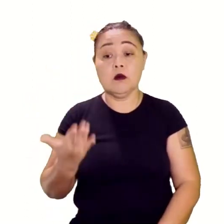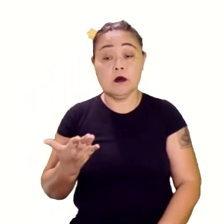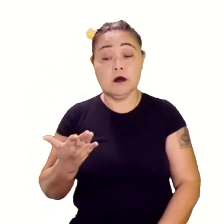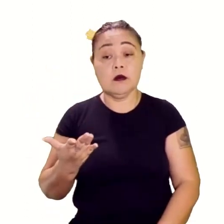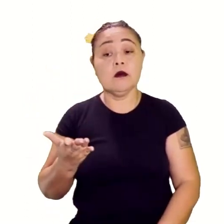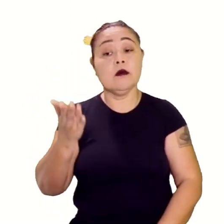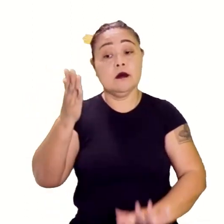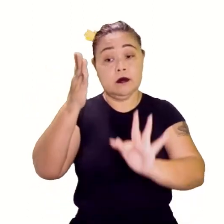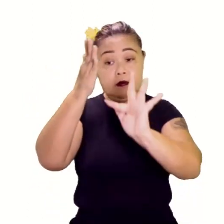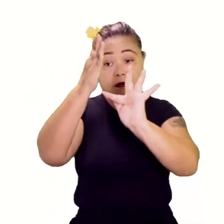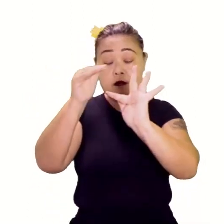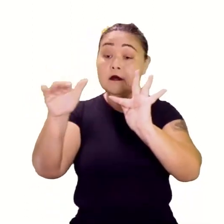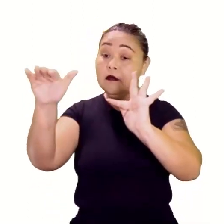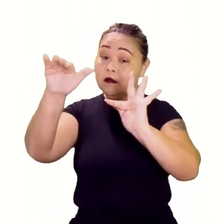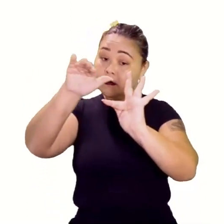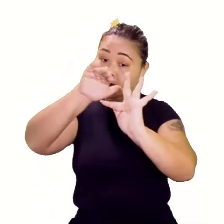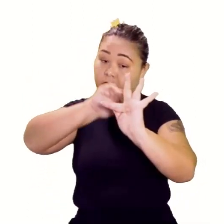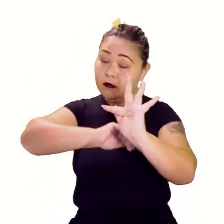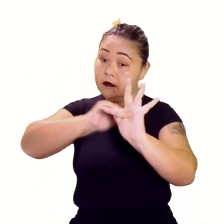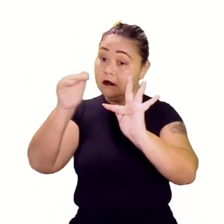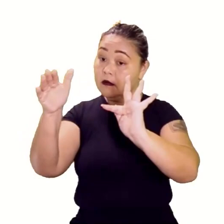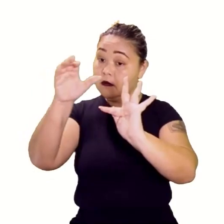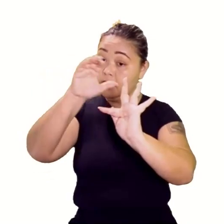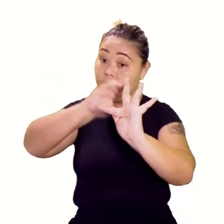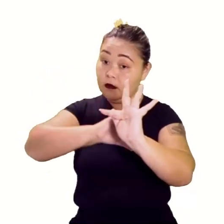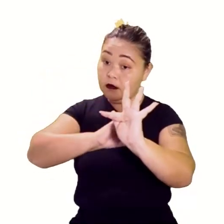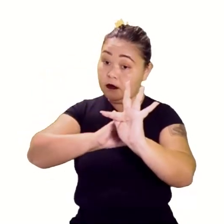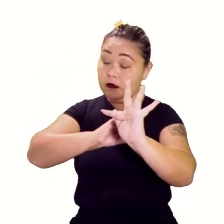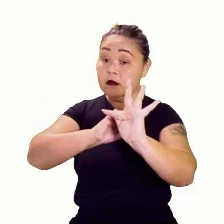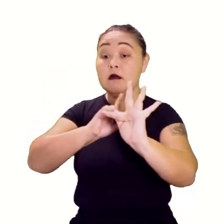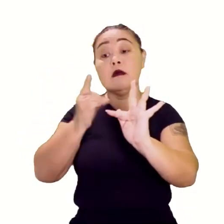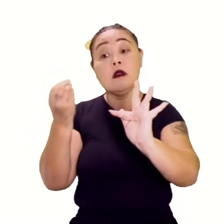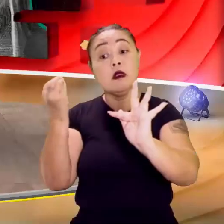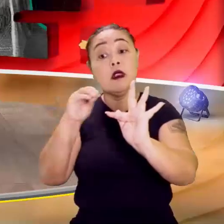for decrescente, é importante eu jogar a